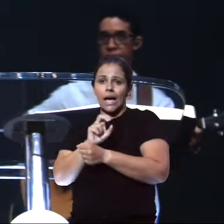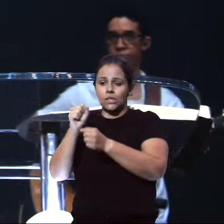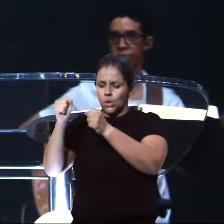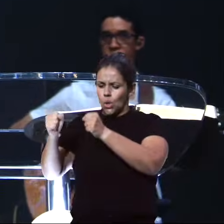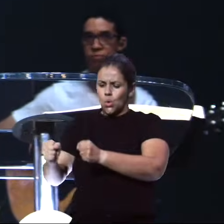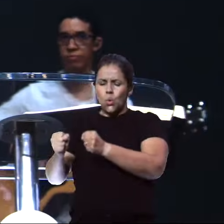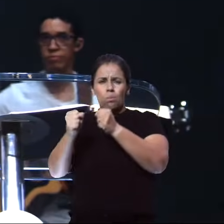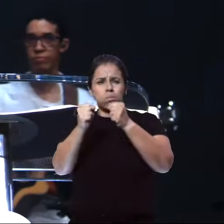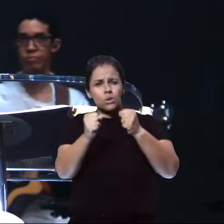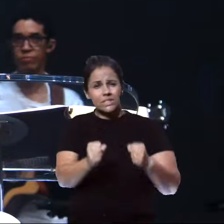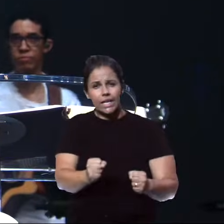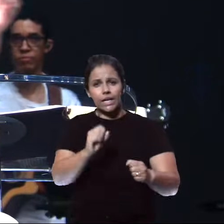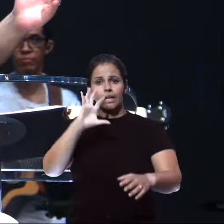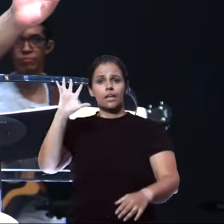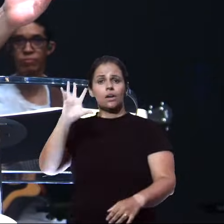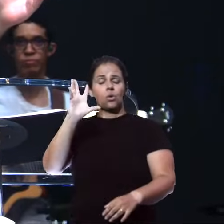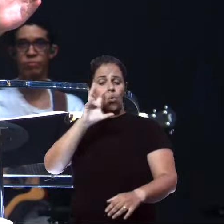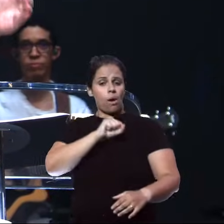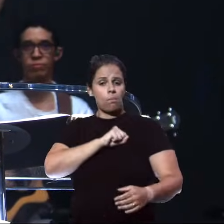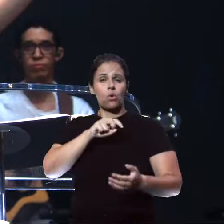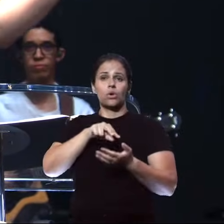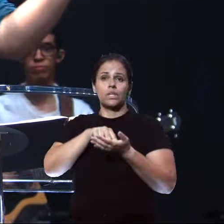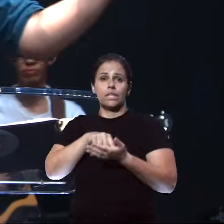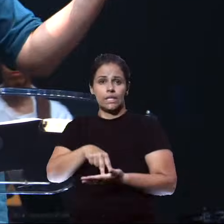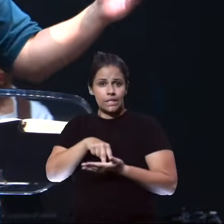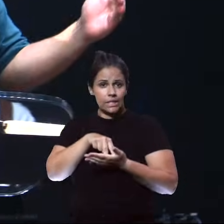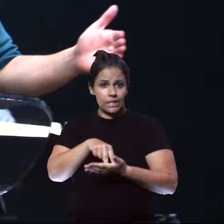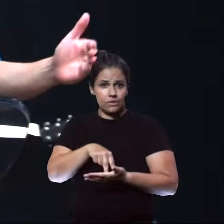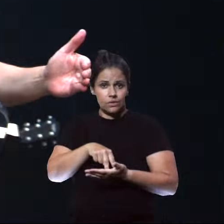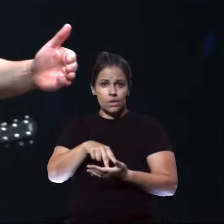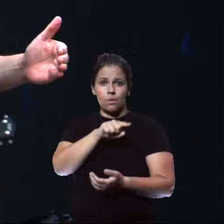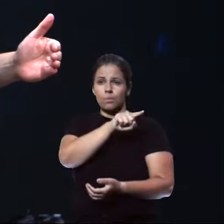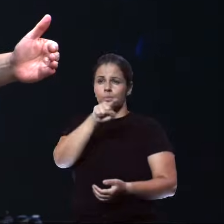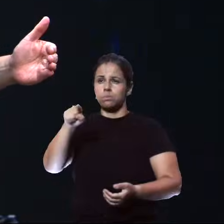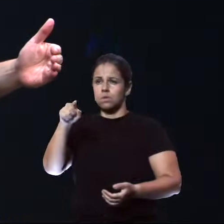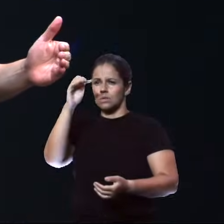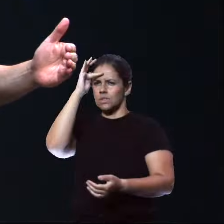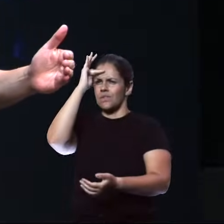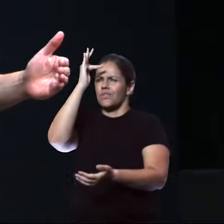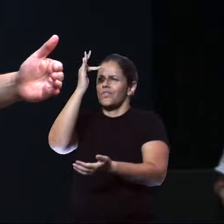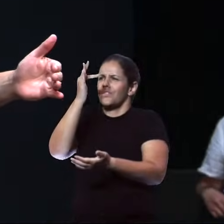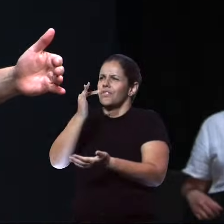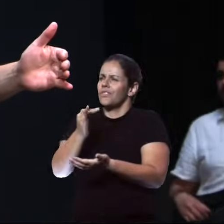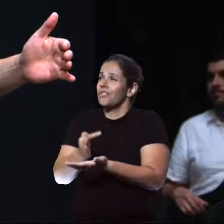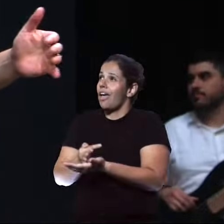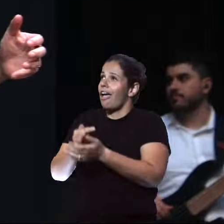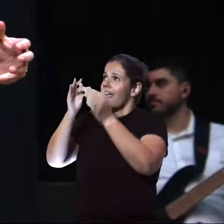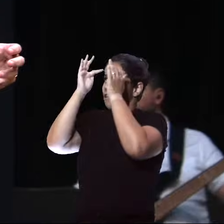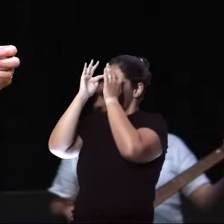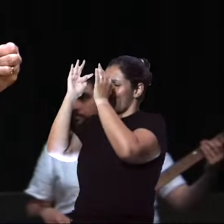endurecer o coração e com equilíbrio para que o Evangelho continue fiel na sua vida.